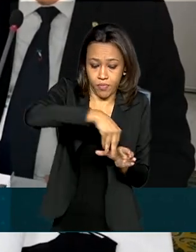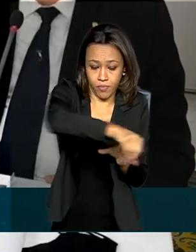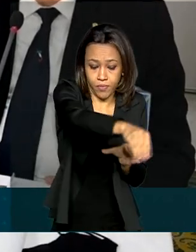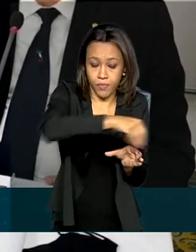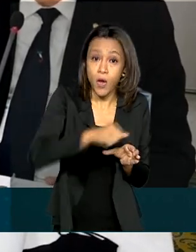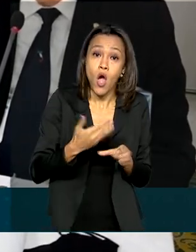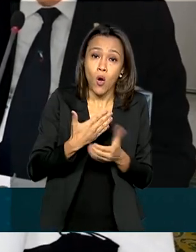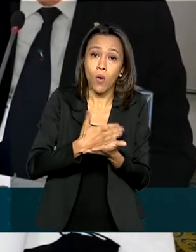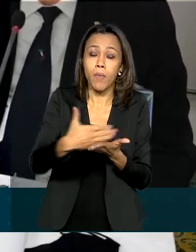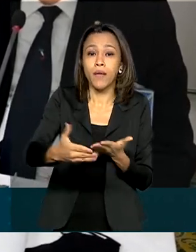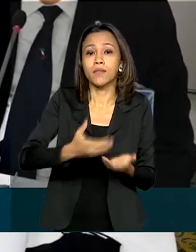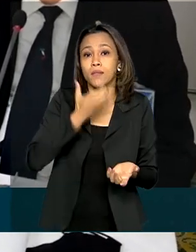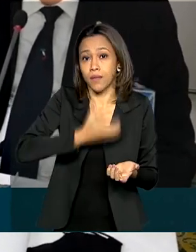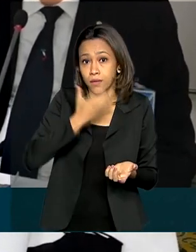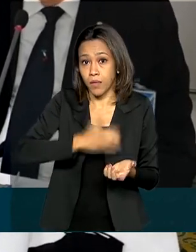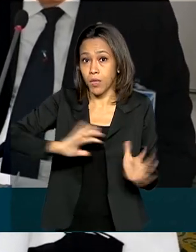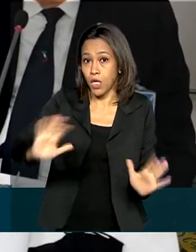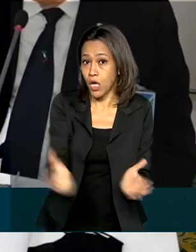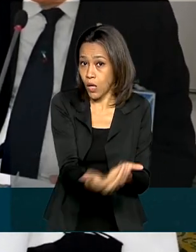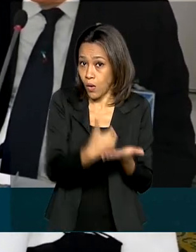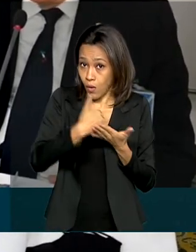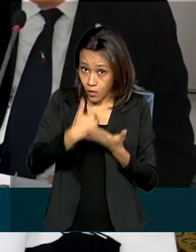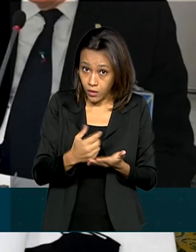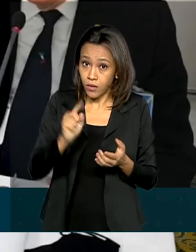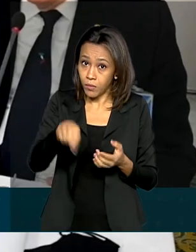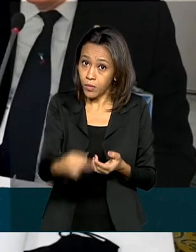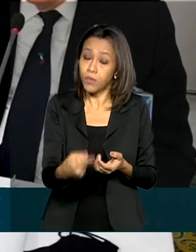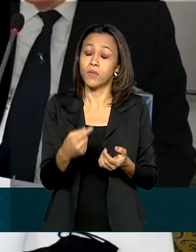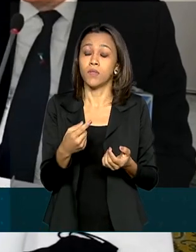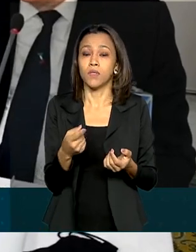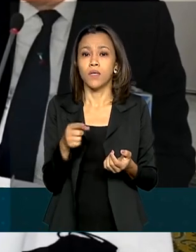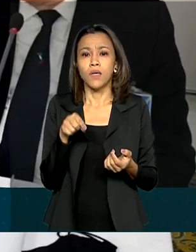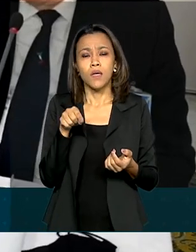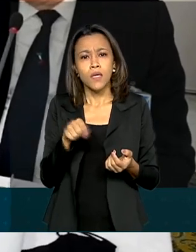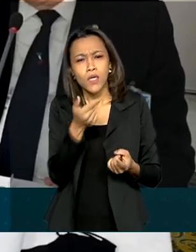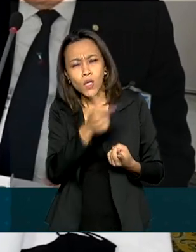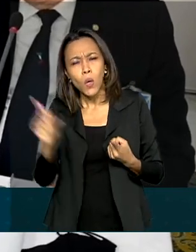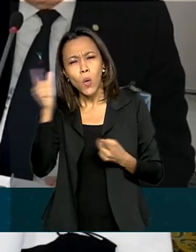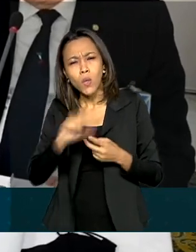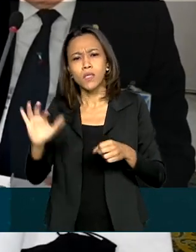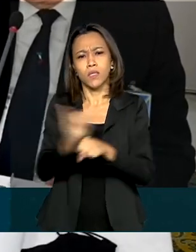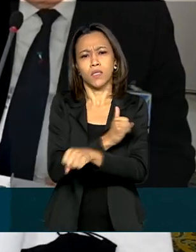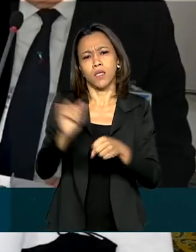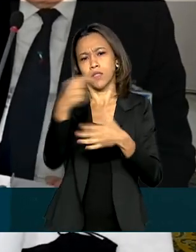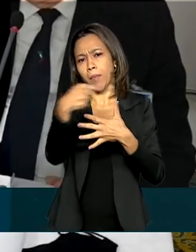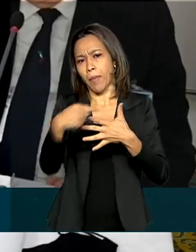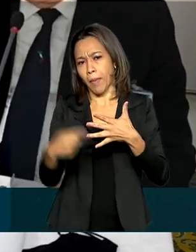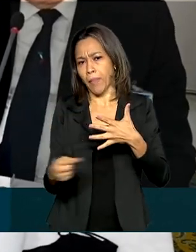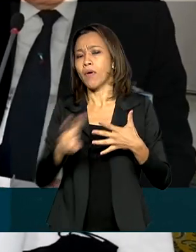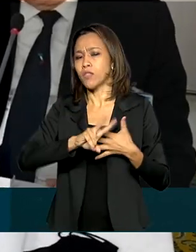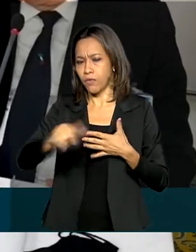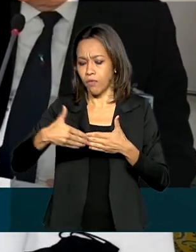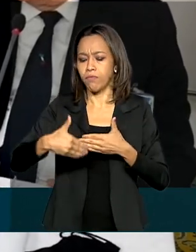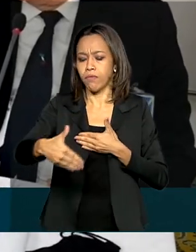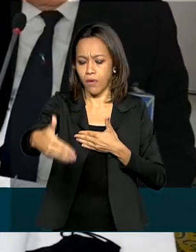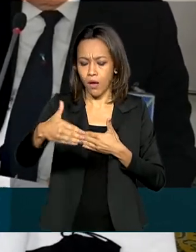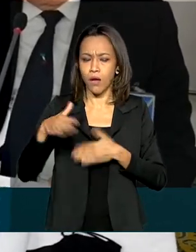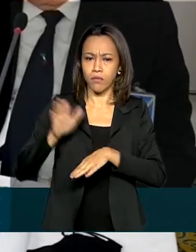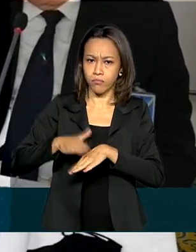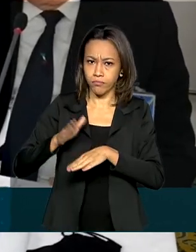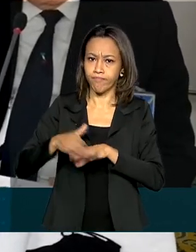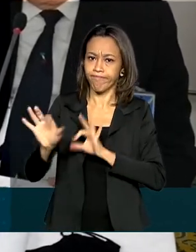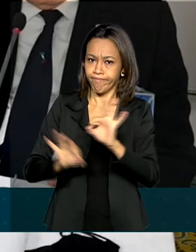dezembro, janeiro, e arroz especial, a tendência é normalizar o preço. Tem que outras medidas estão sendo tomadas pelo ministro da